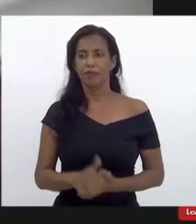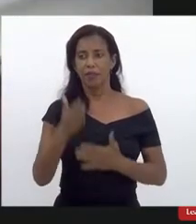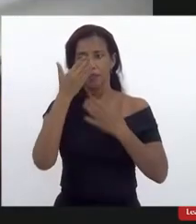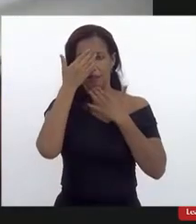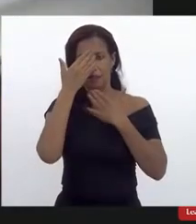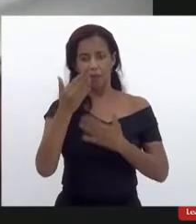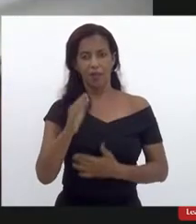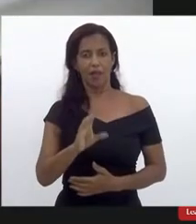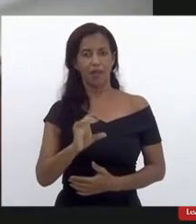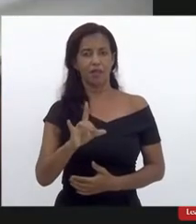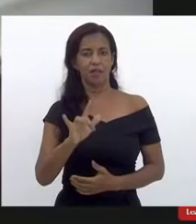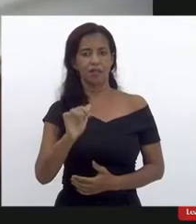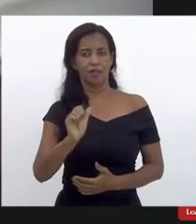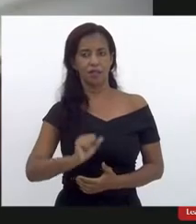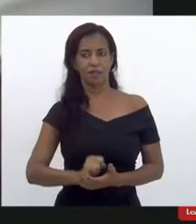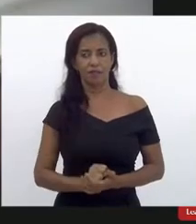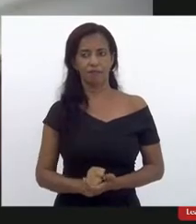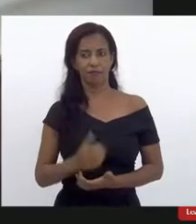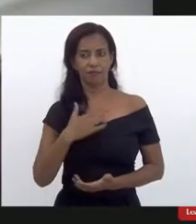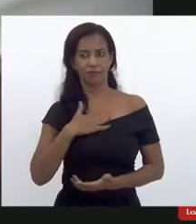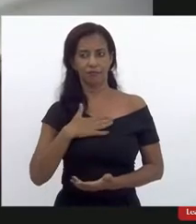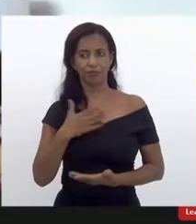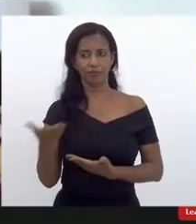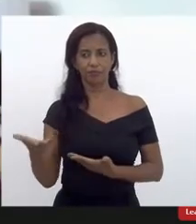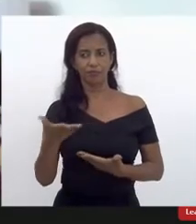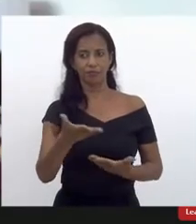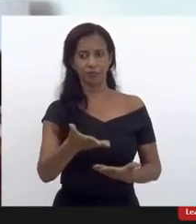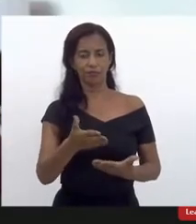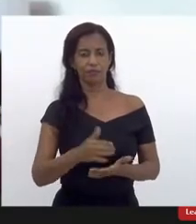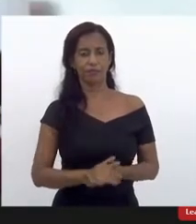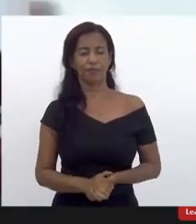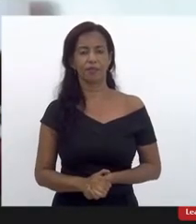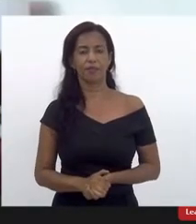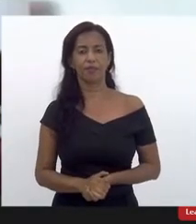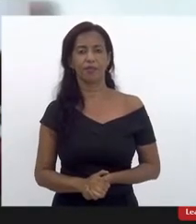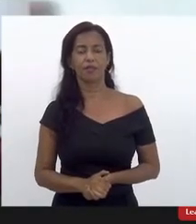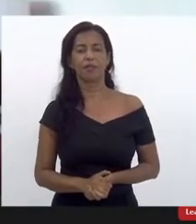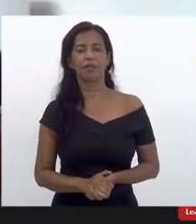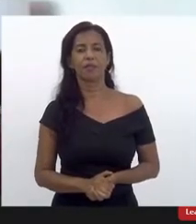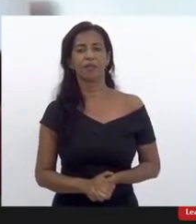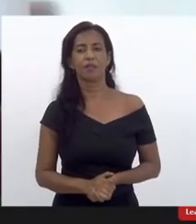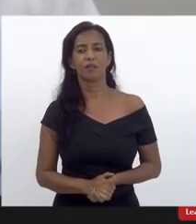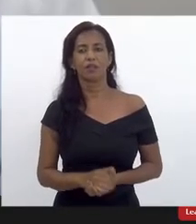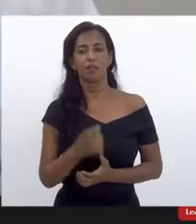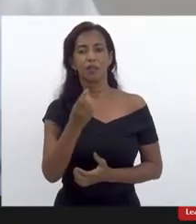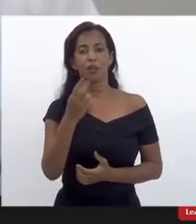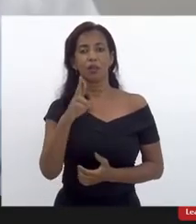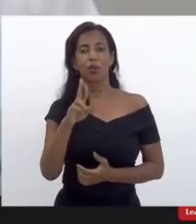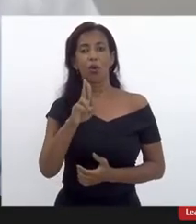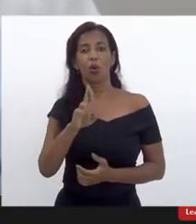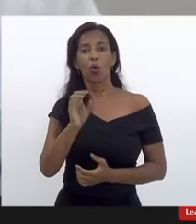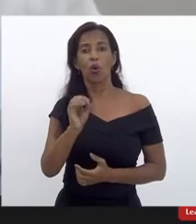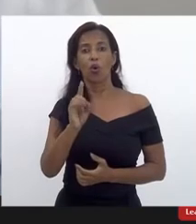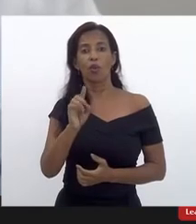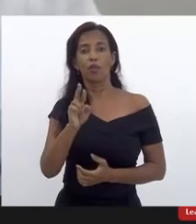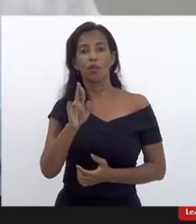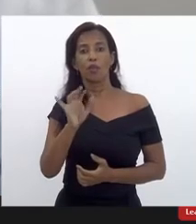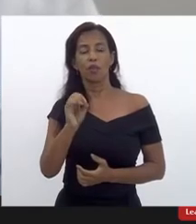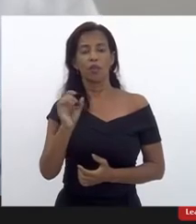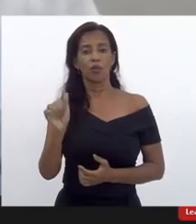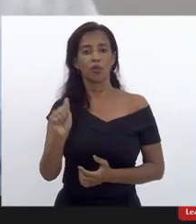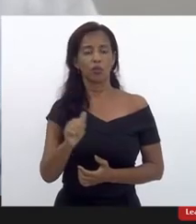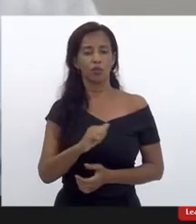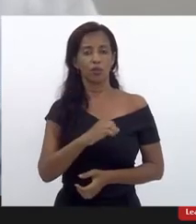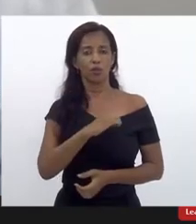Obrigado, Cecília. Eu gostaria de passar a palavra agora, não sei se pode fazer uso da palavra agora, para o Dr. Rodrigo Azambuja, da